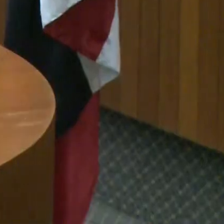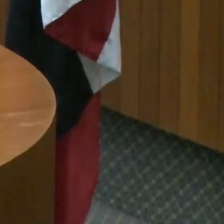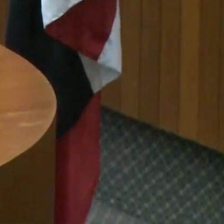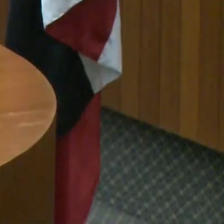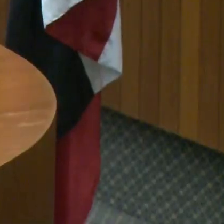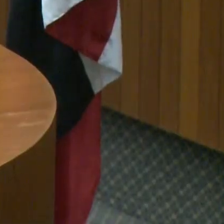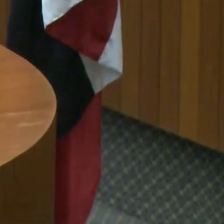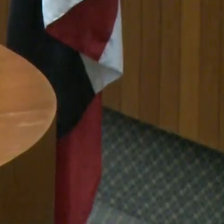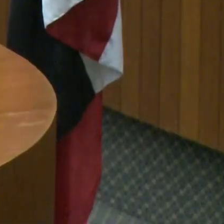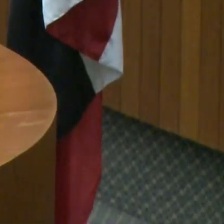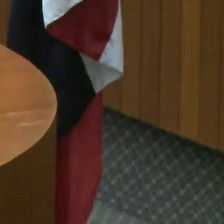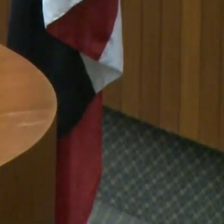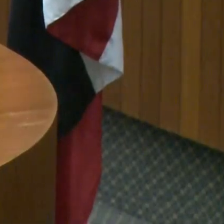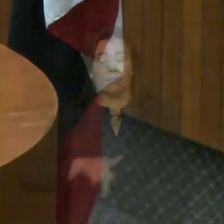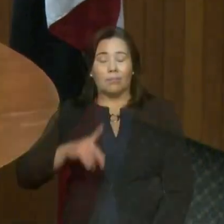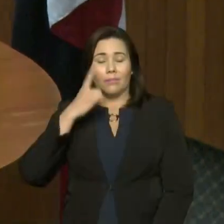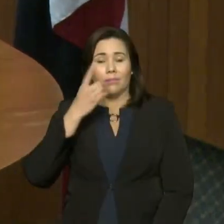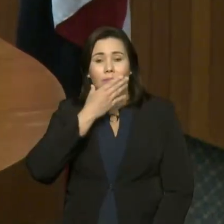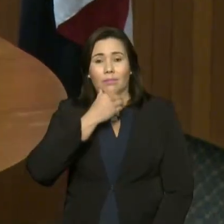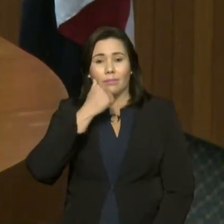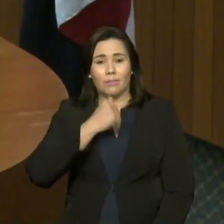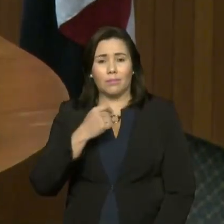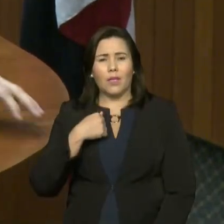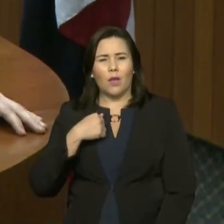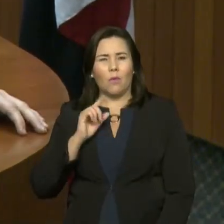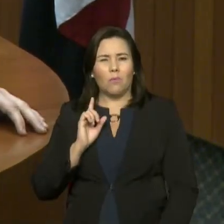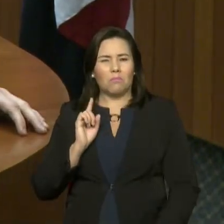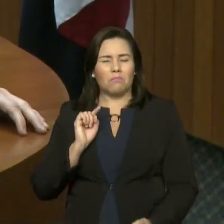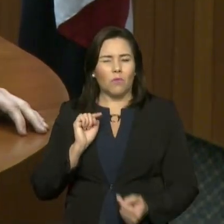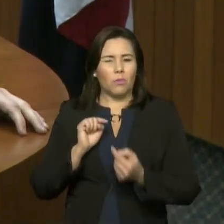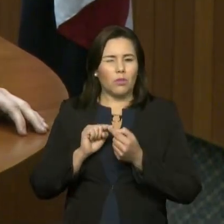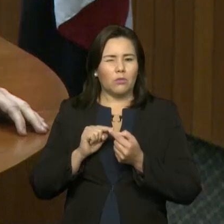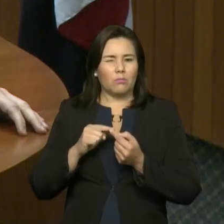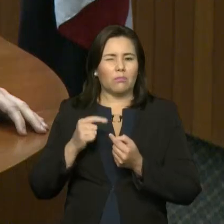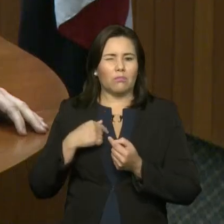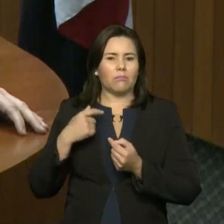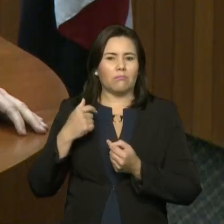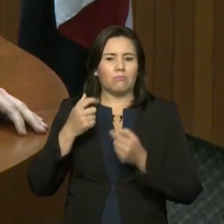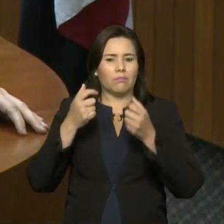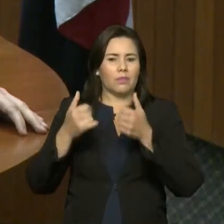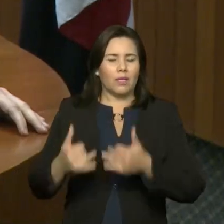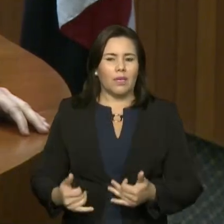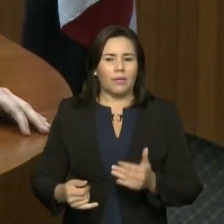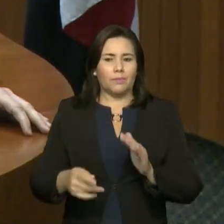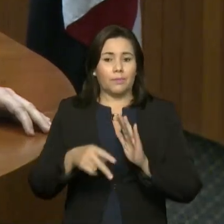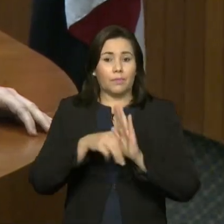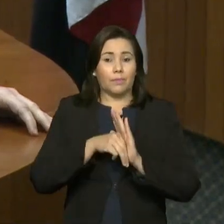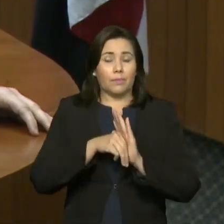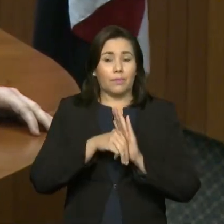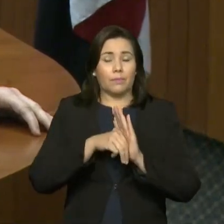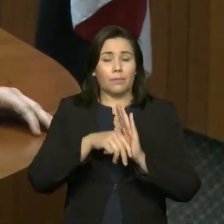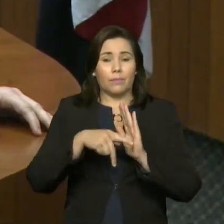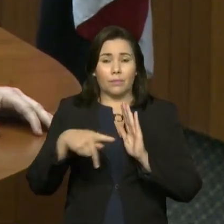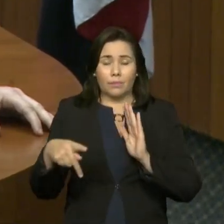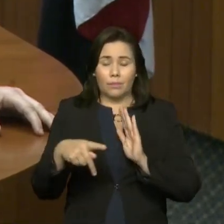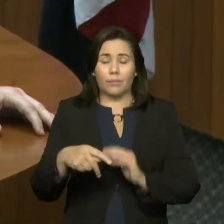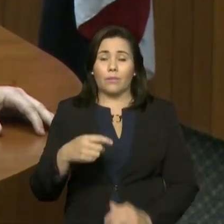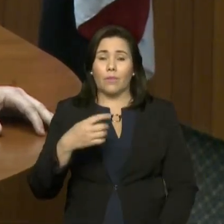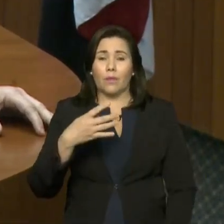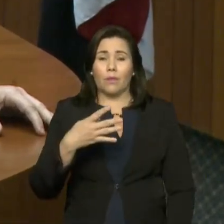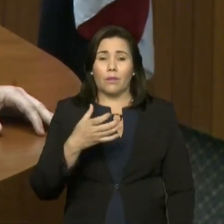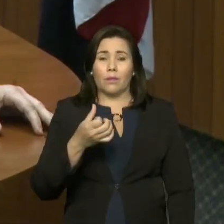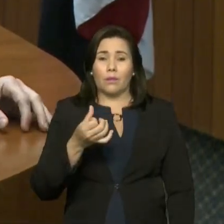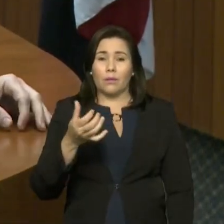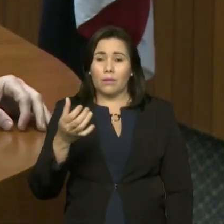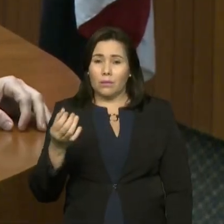Senhora Presidente, senhores deputados, senhoras deputadas, bem objetivamente, a medida provisória 460, que vamos apreciar agora, ela